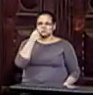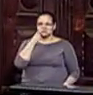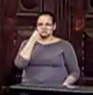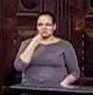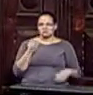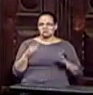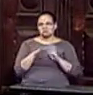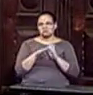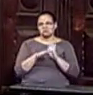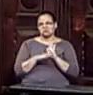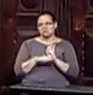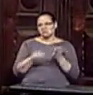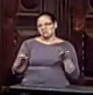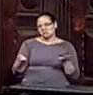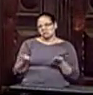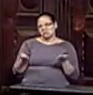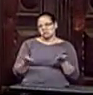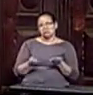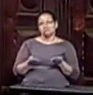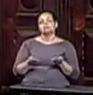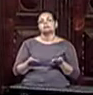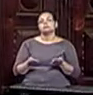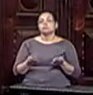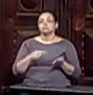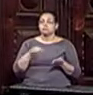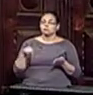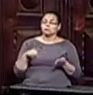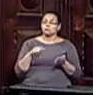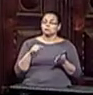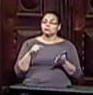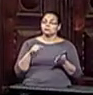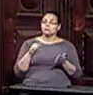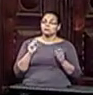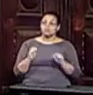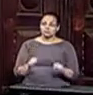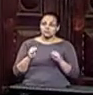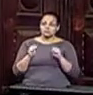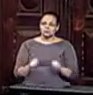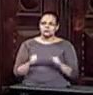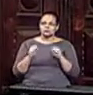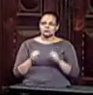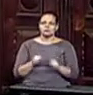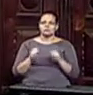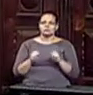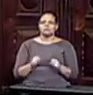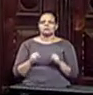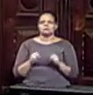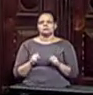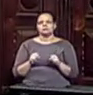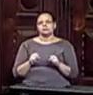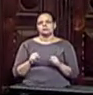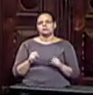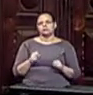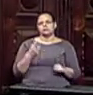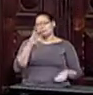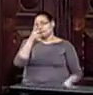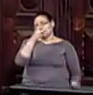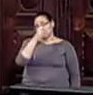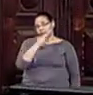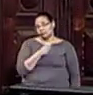né? Como isso possa ser a tábua da